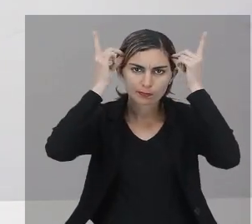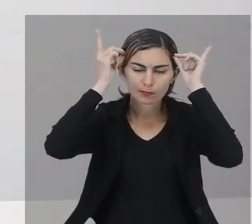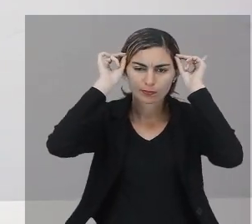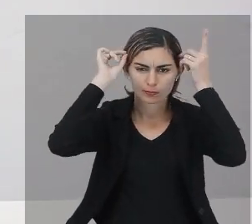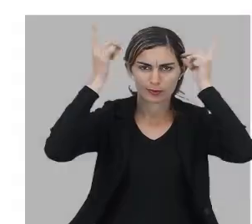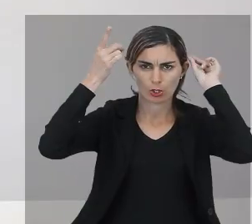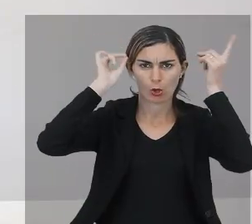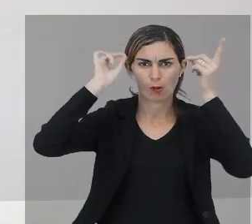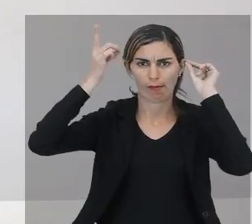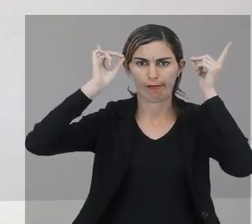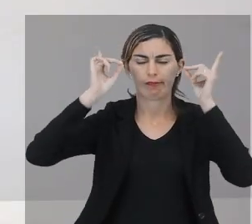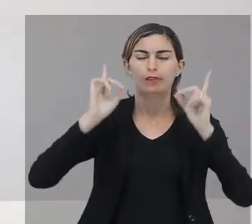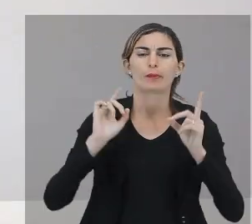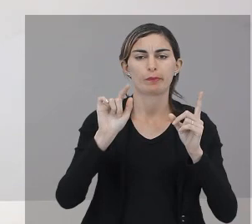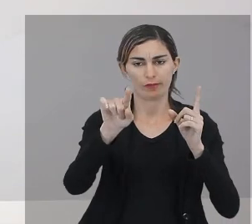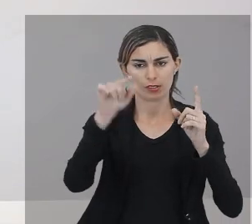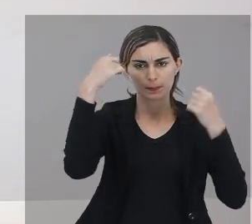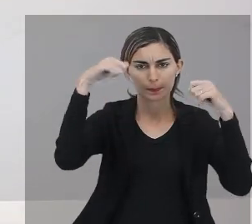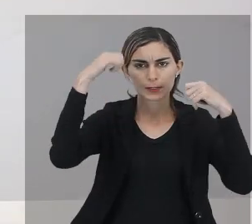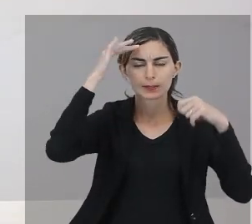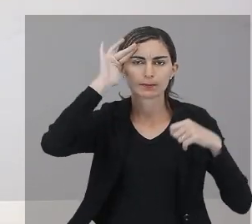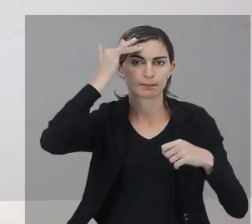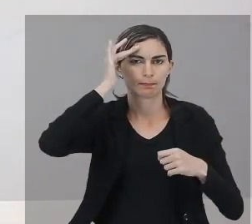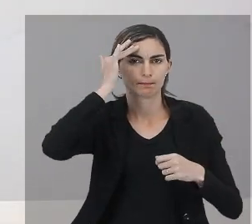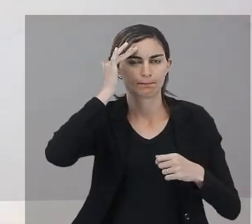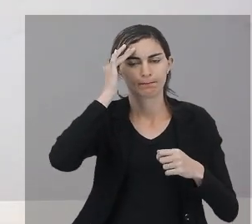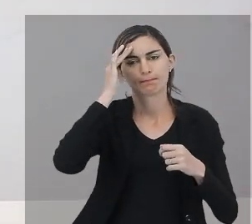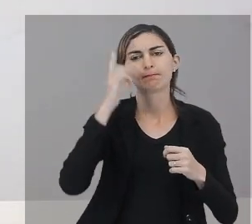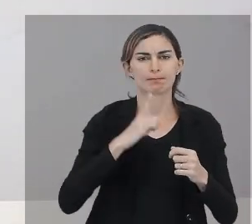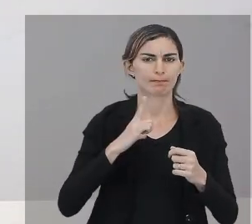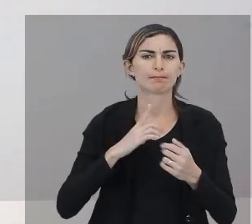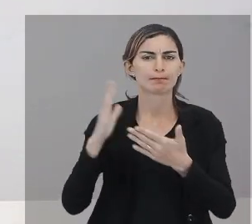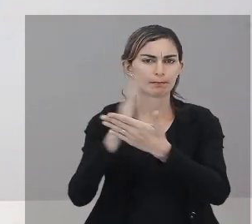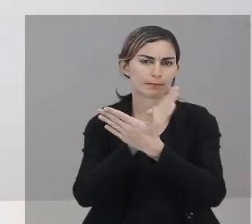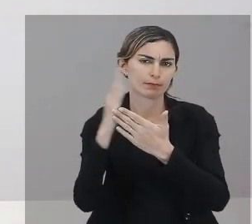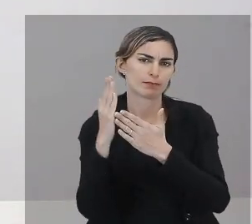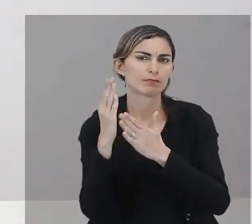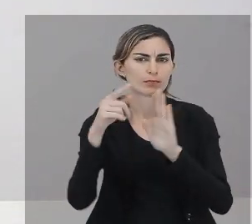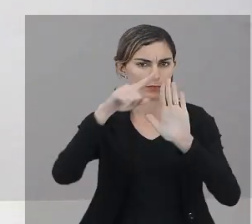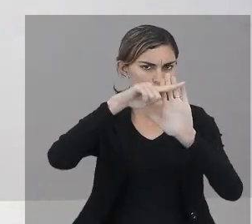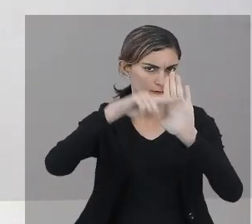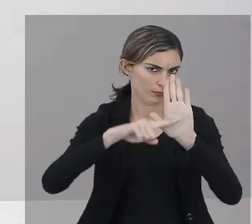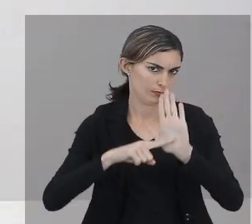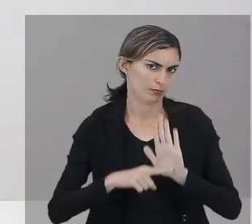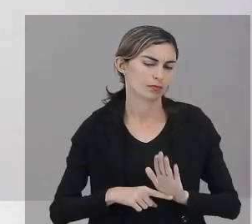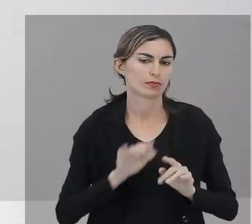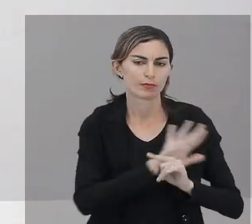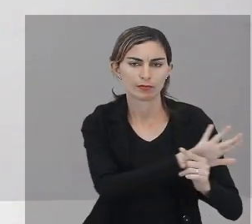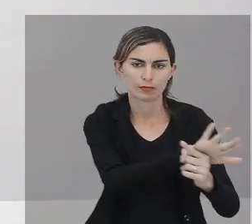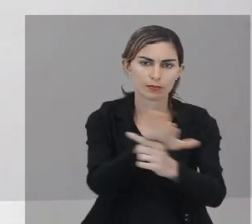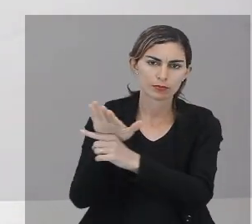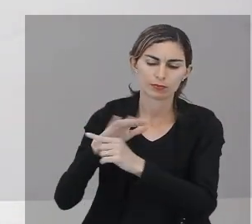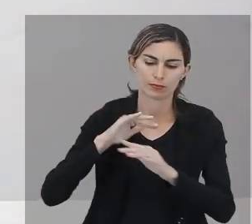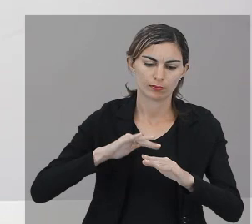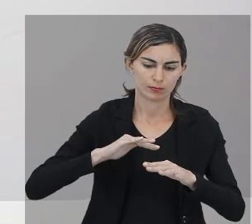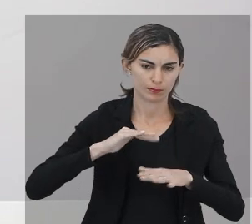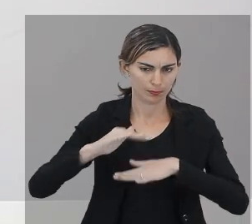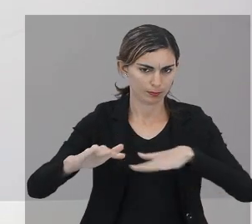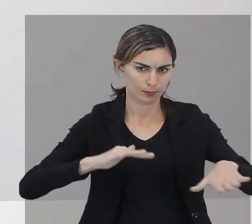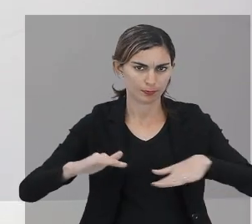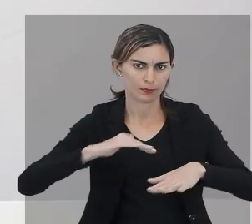o Android. A primeira coisa que você precisa entender é que existem alguns programas que auxiliam